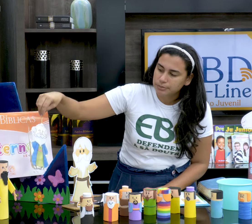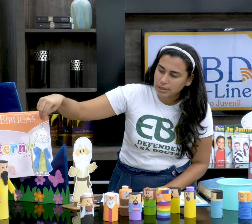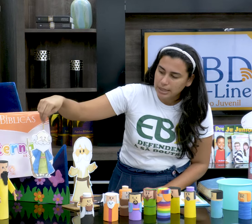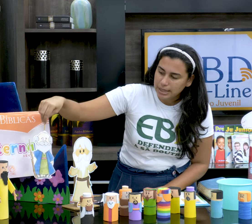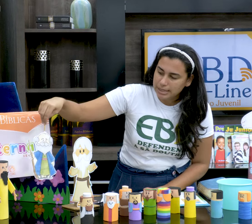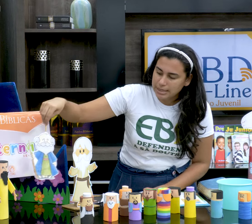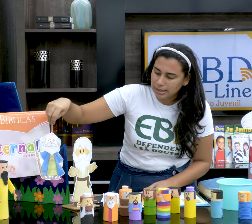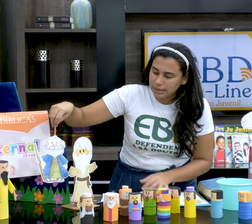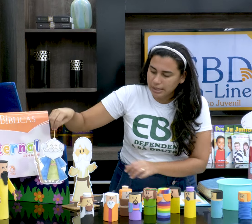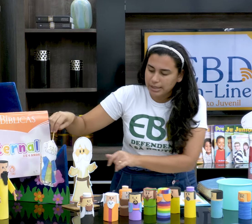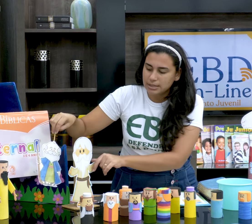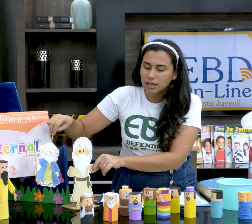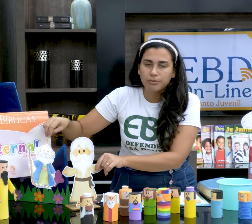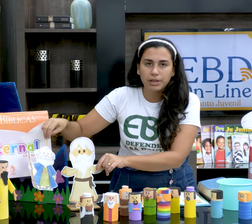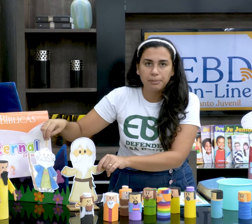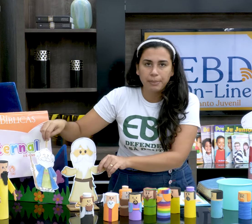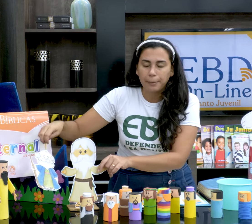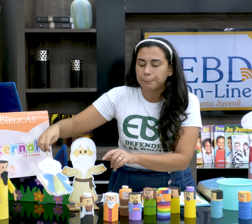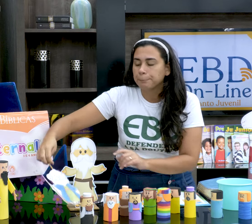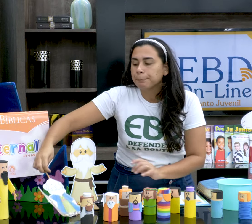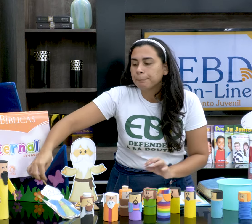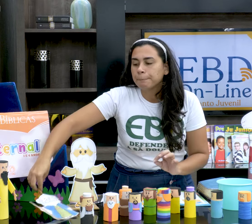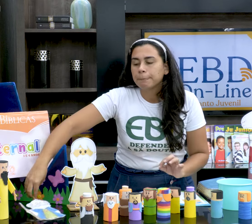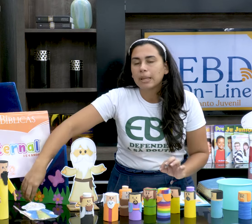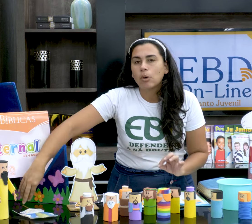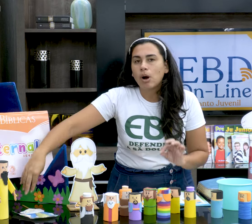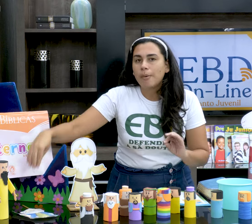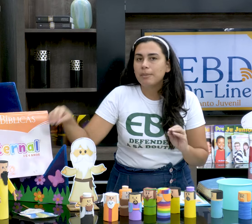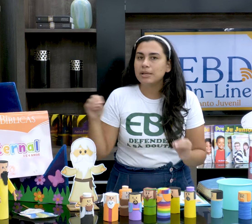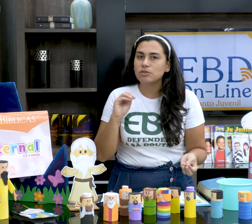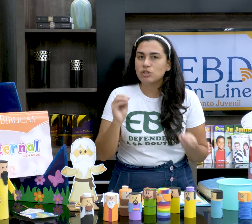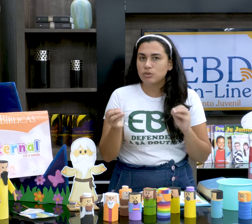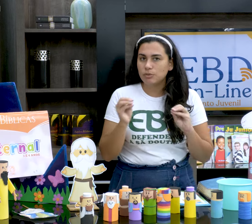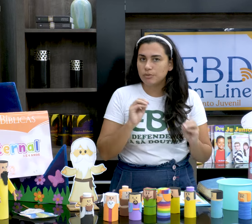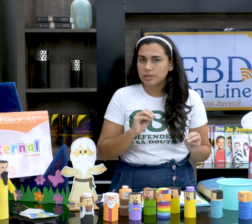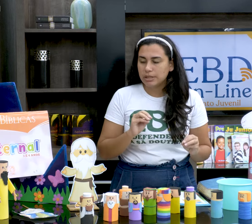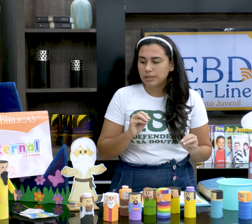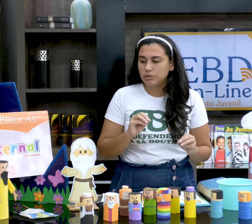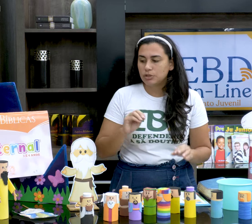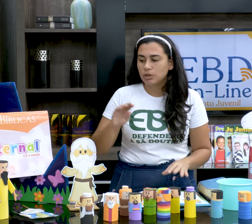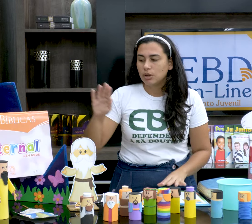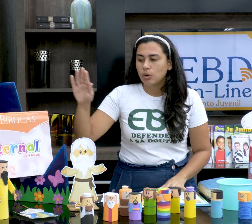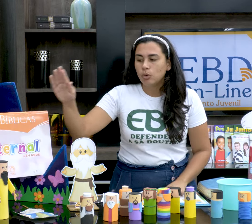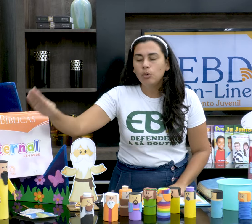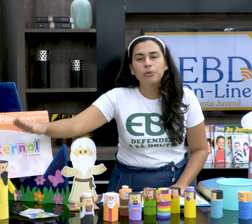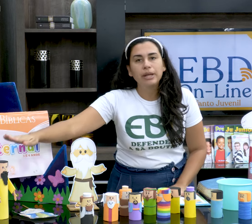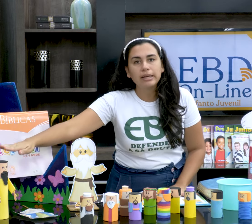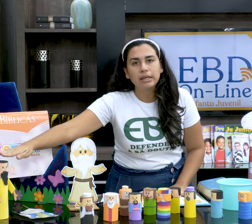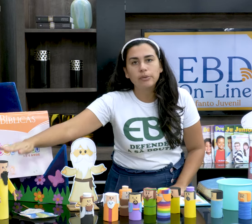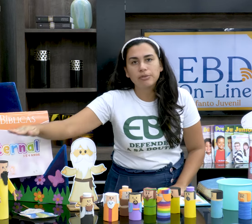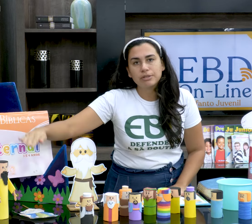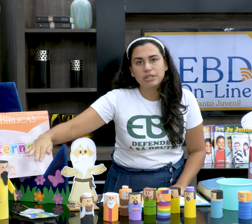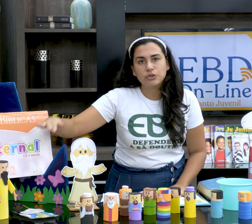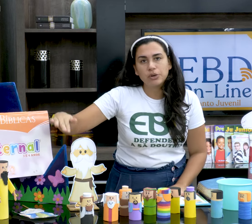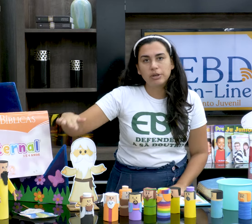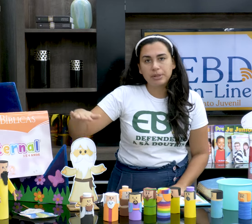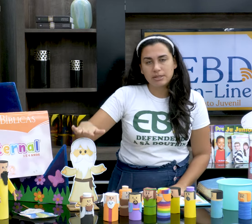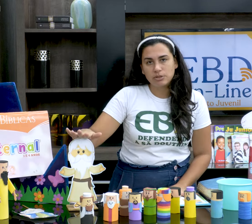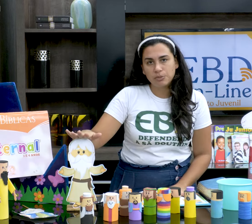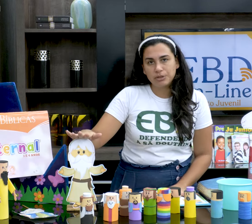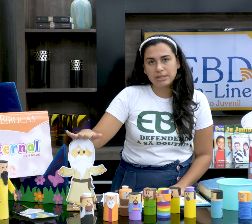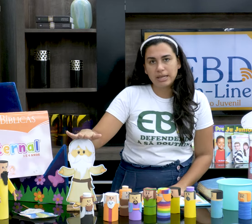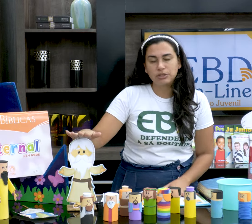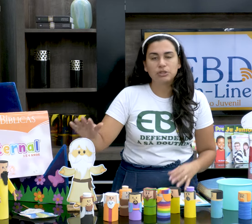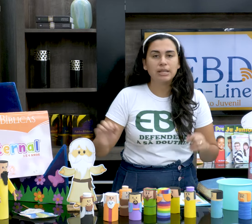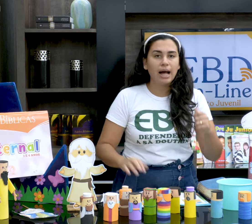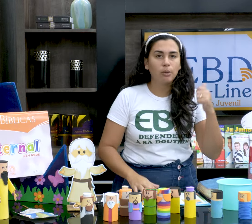toalha. Esse aqui e esse aqui que fica em pé. Qual é a minha sugestão com vocês? O bonequinho que você escolheu para